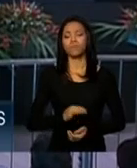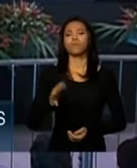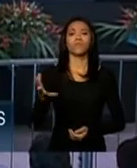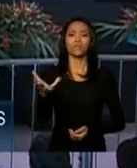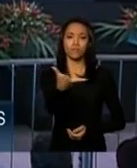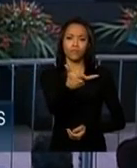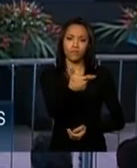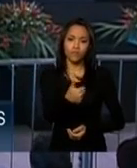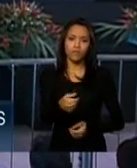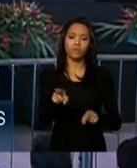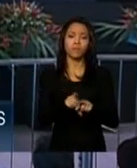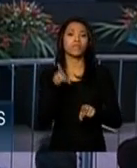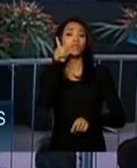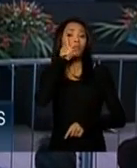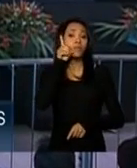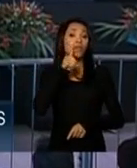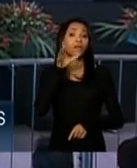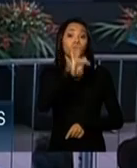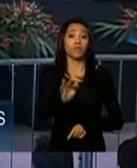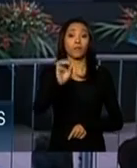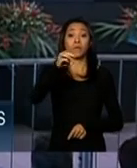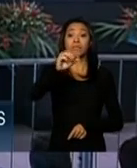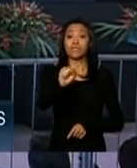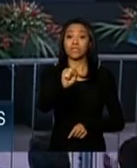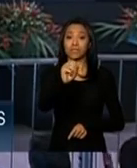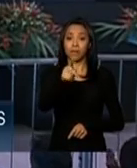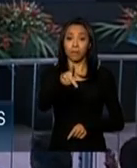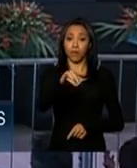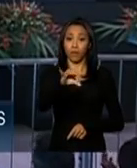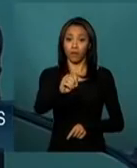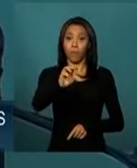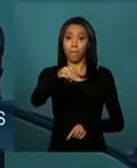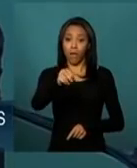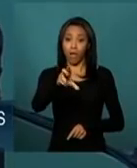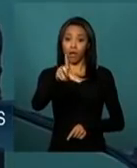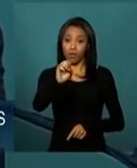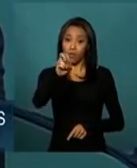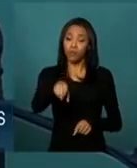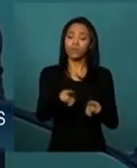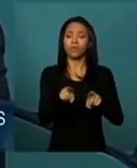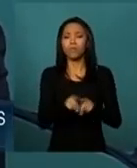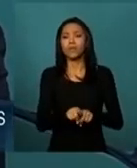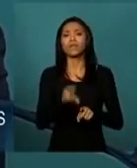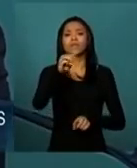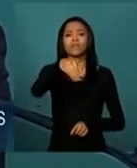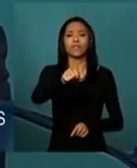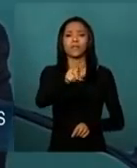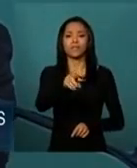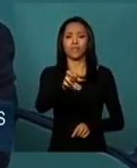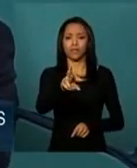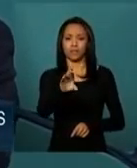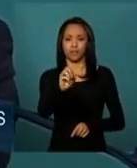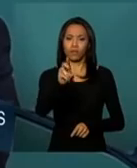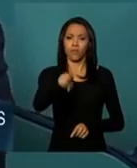excelentíssimo senhor deputado federal Marlos Sampaio, excelentíssimo senhor Nazareno Fonteles, deputado